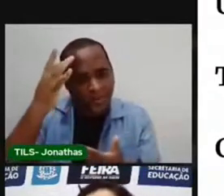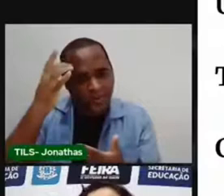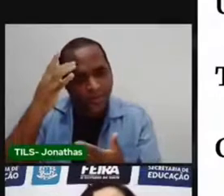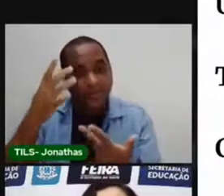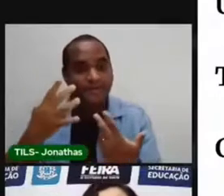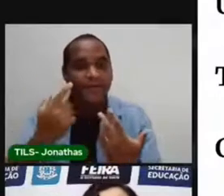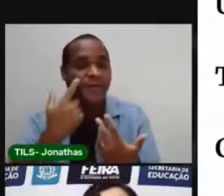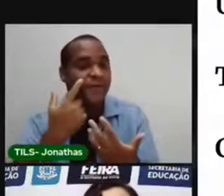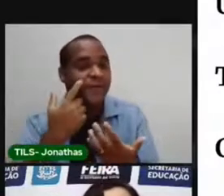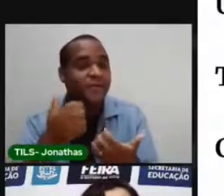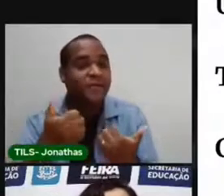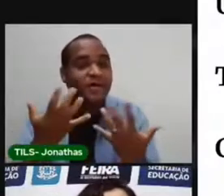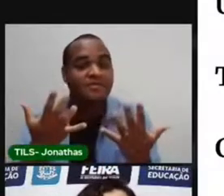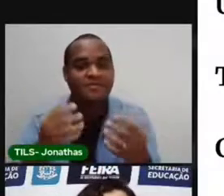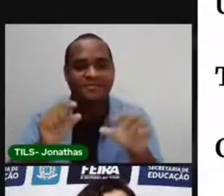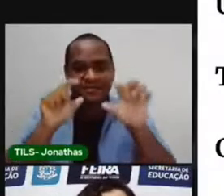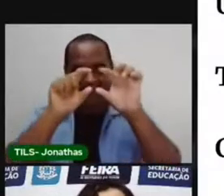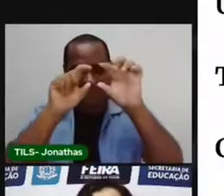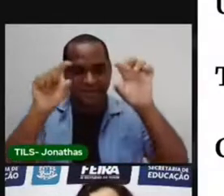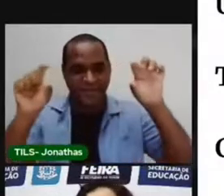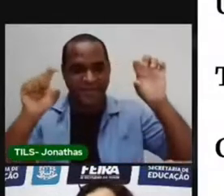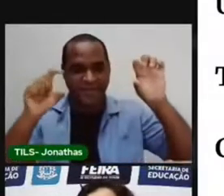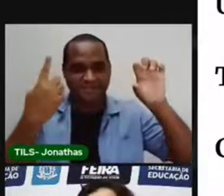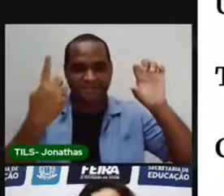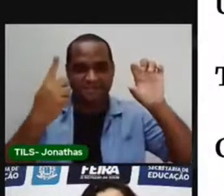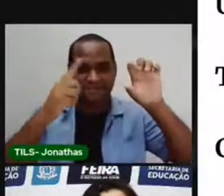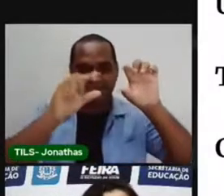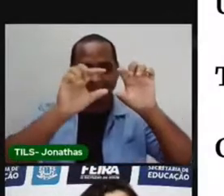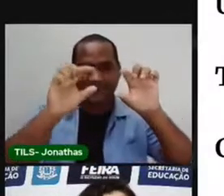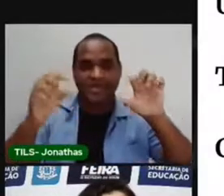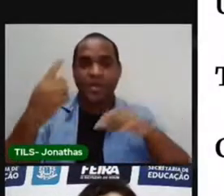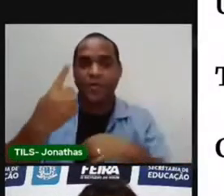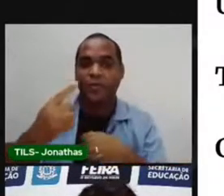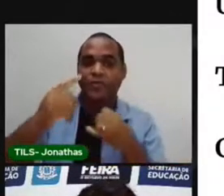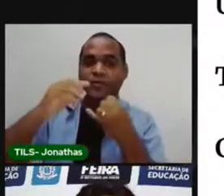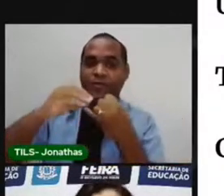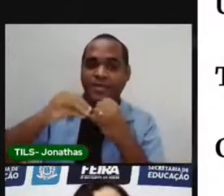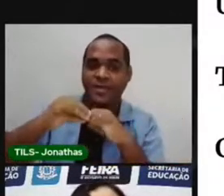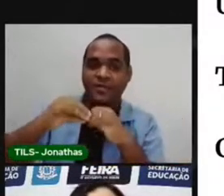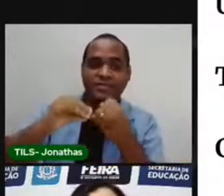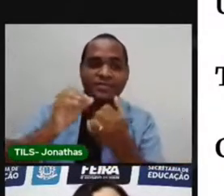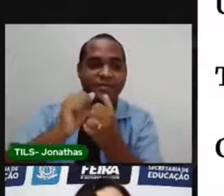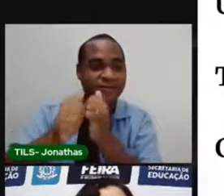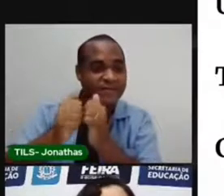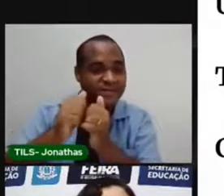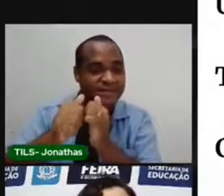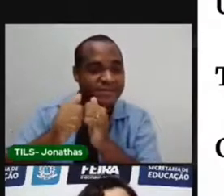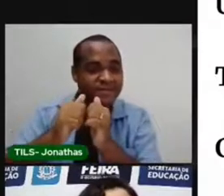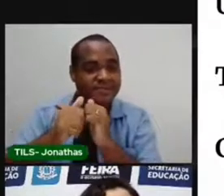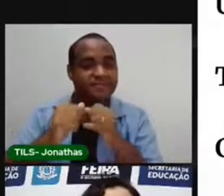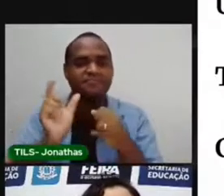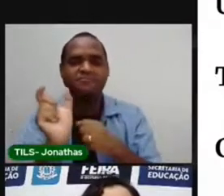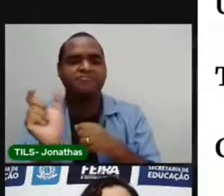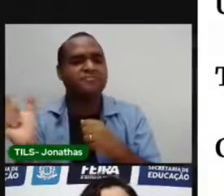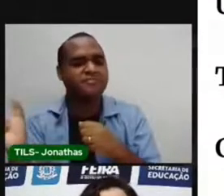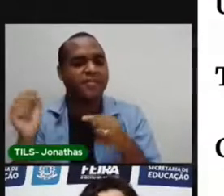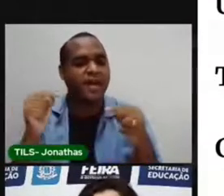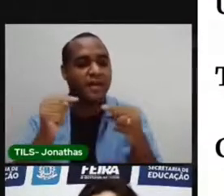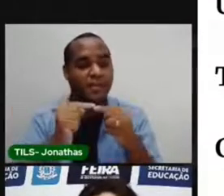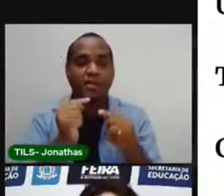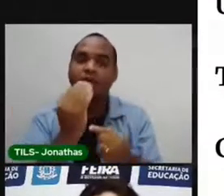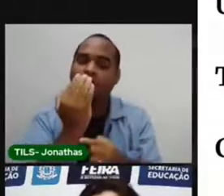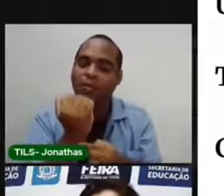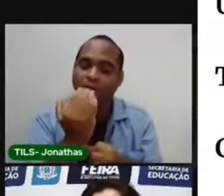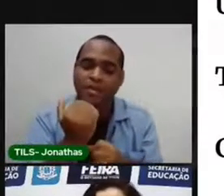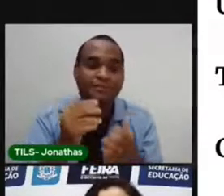são? Na primeira linha tem um, dois, feijão com arroz. Quais são as palavras que são nomes